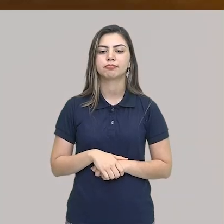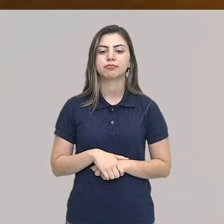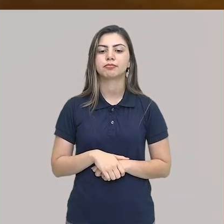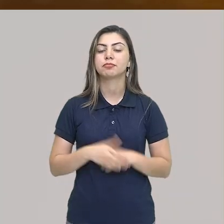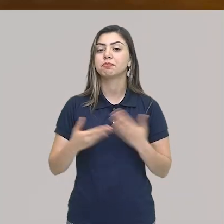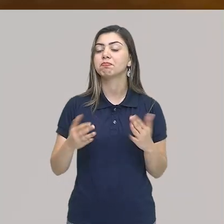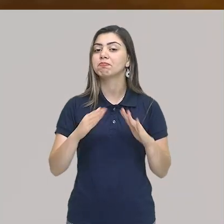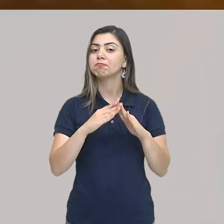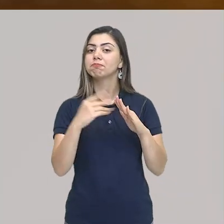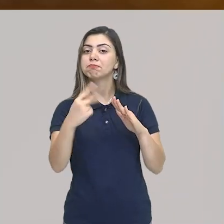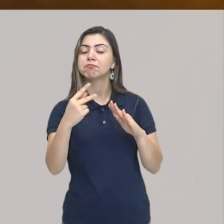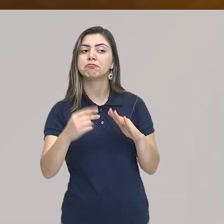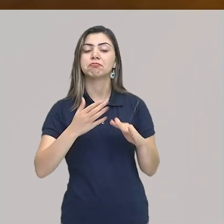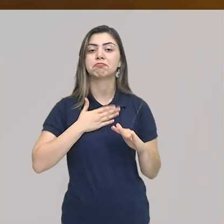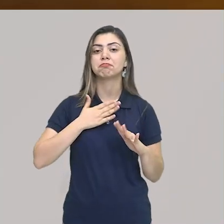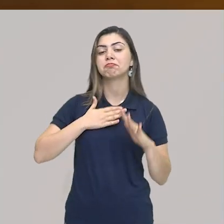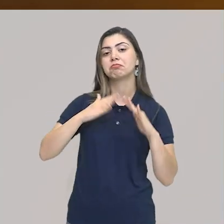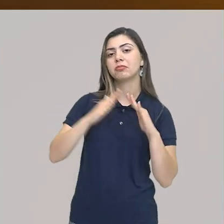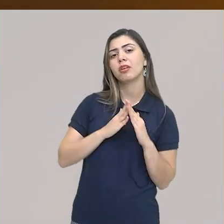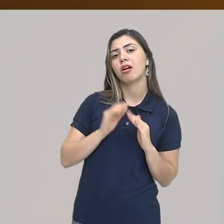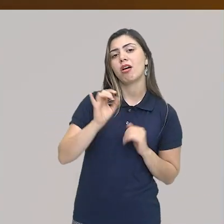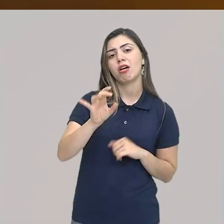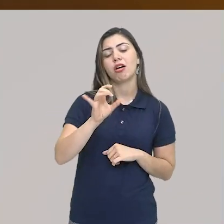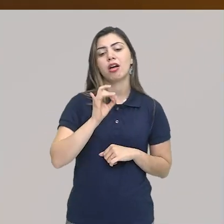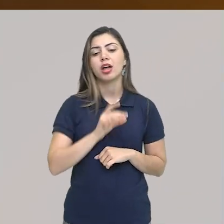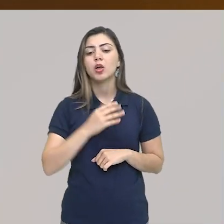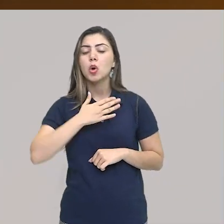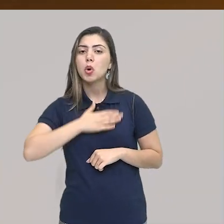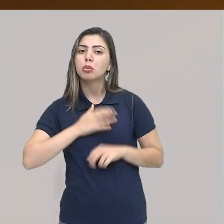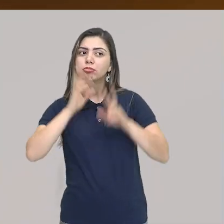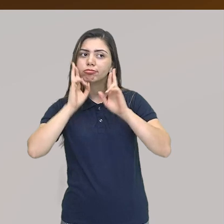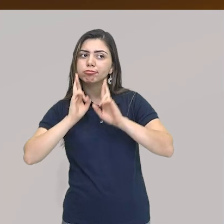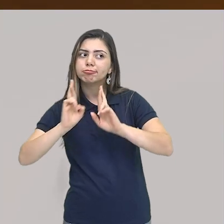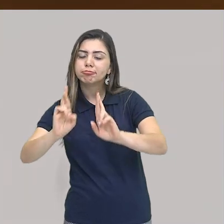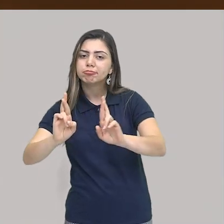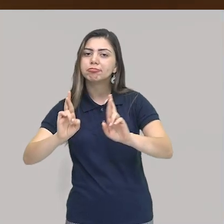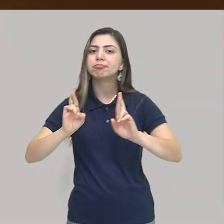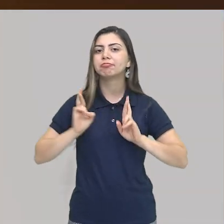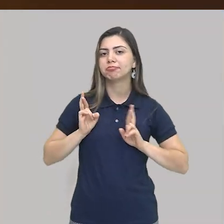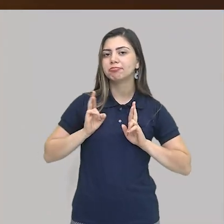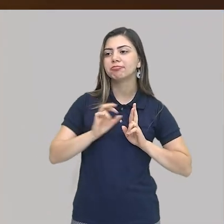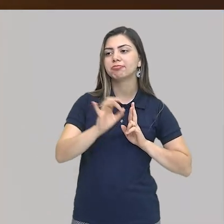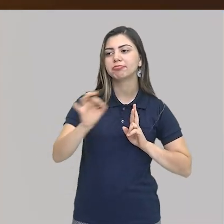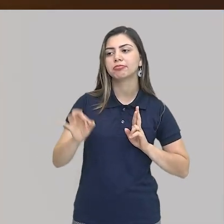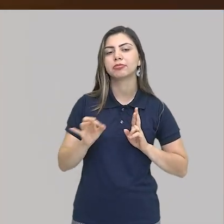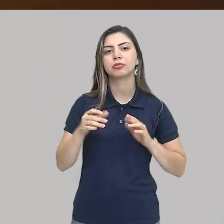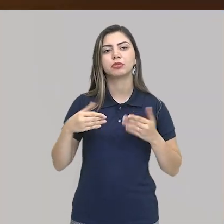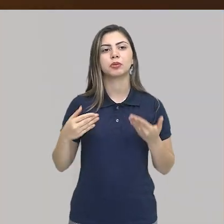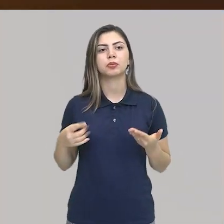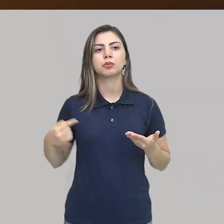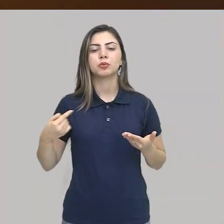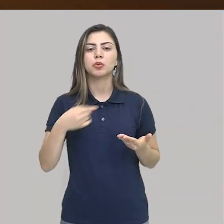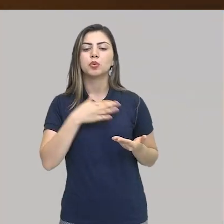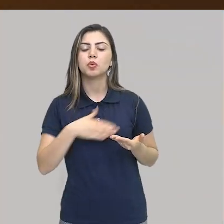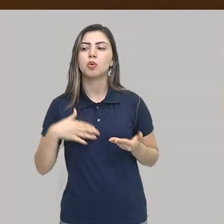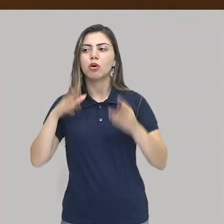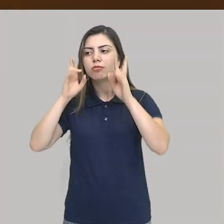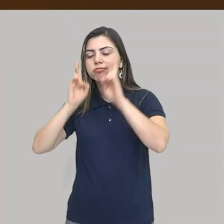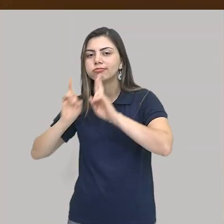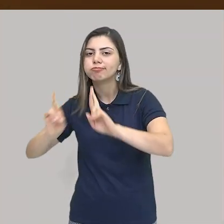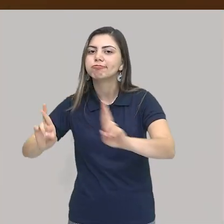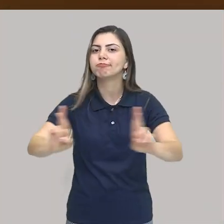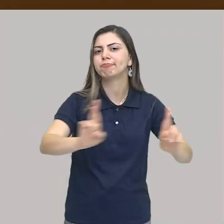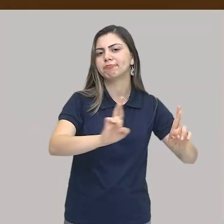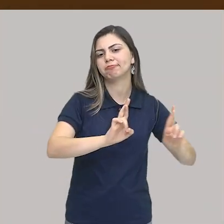Na tua casa, na minha casa, cada um gosta de ser respeitado, gosta com que se tenha o respeito um